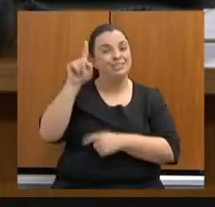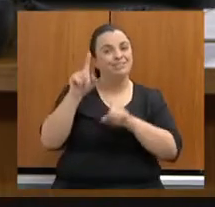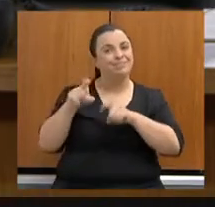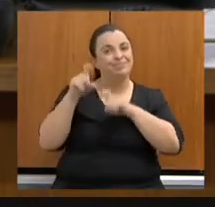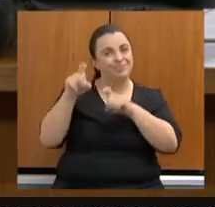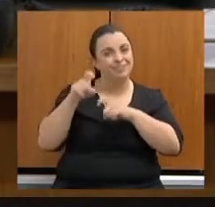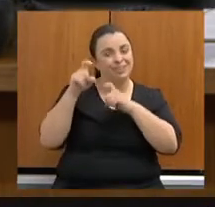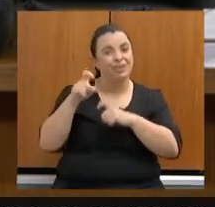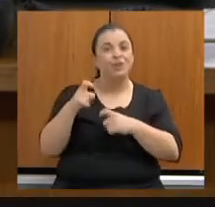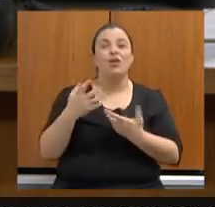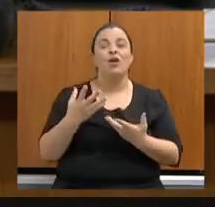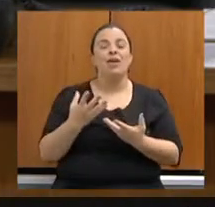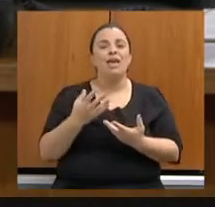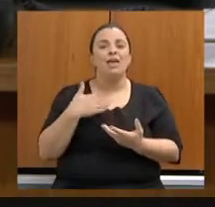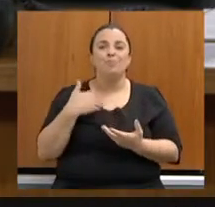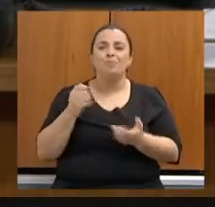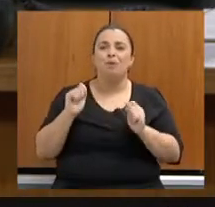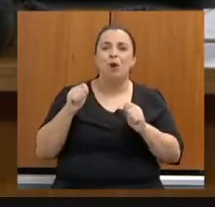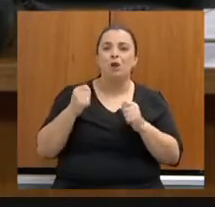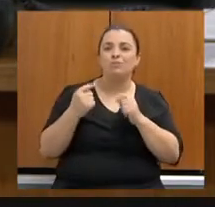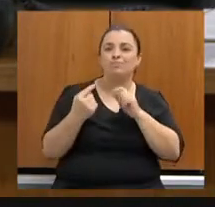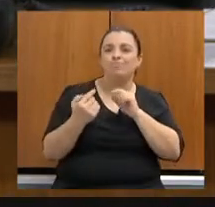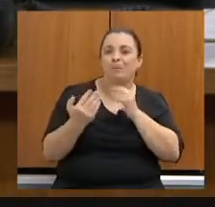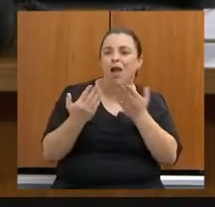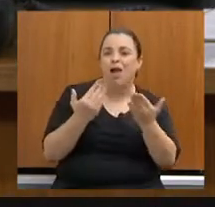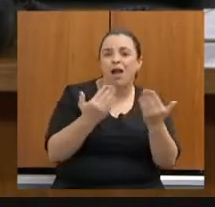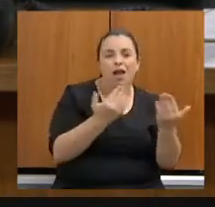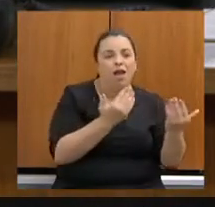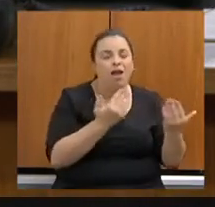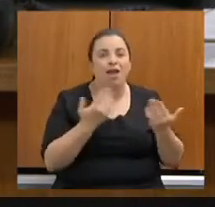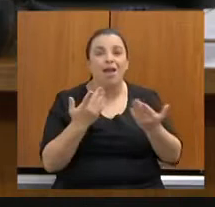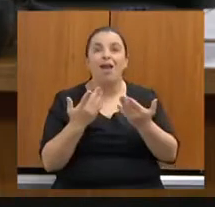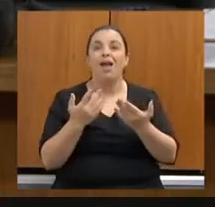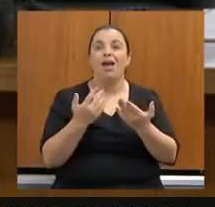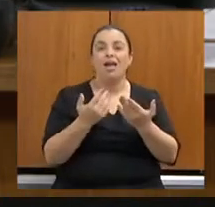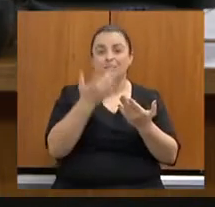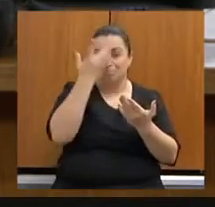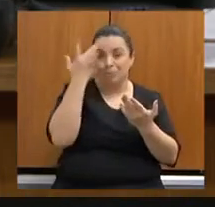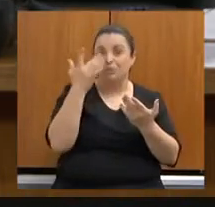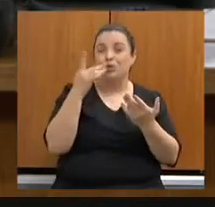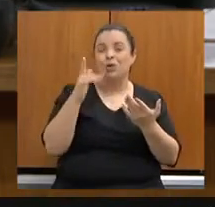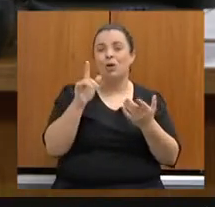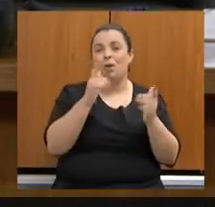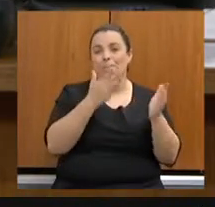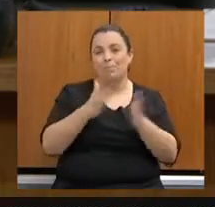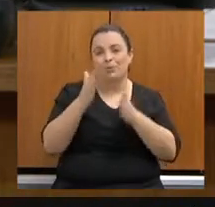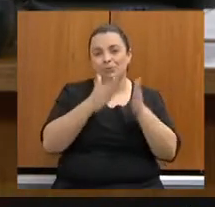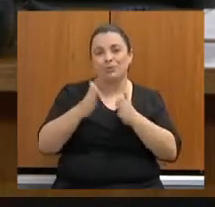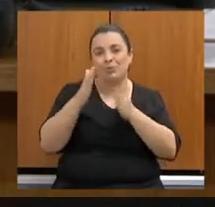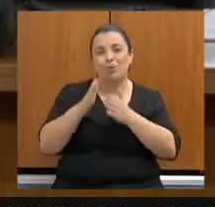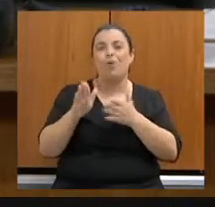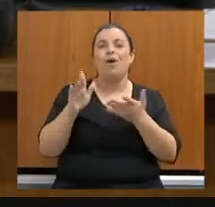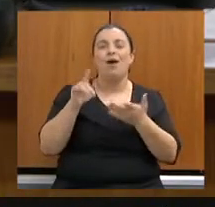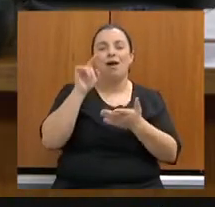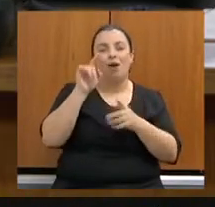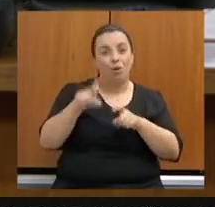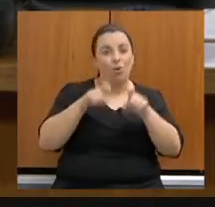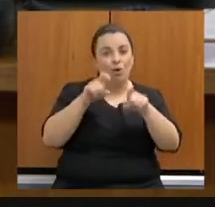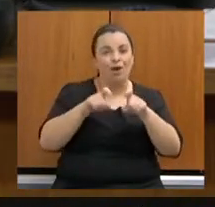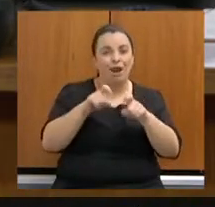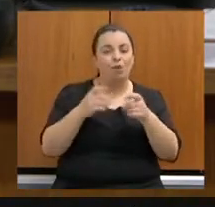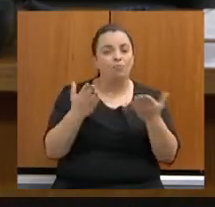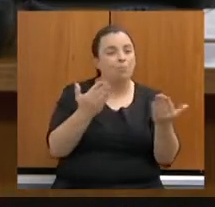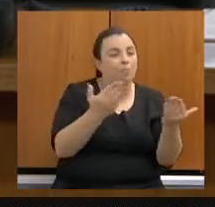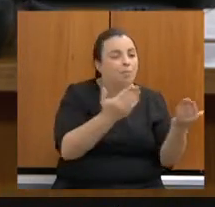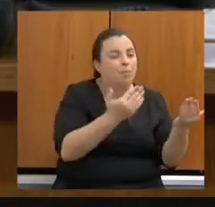oportunidade de conversar muito sobre os problemas que enfrentam os produtores rurais a nossa estado e algo que chama muito